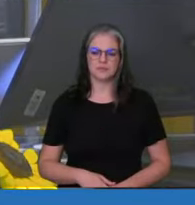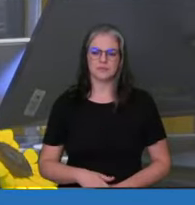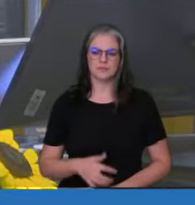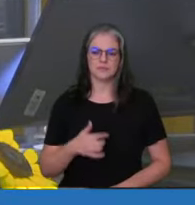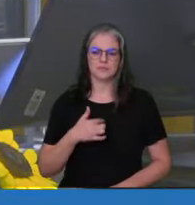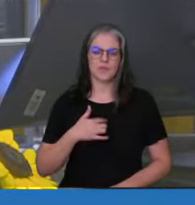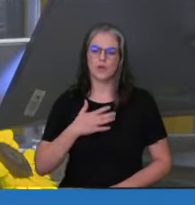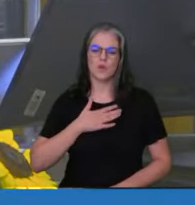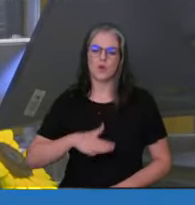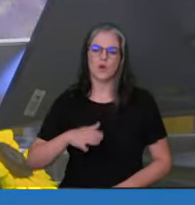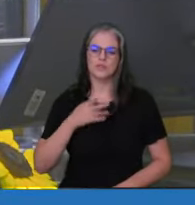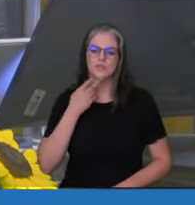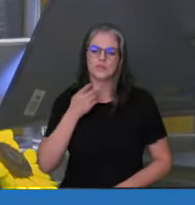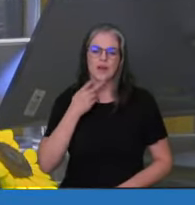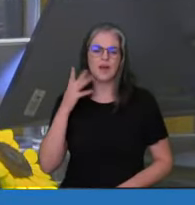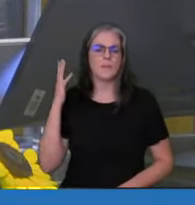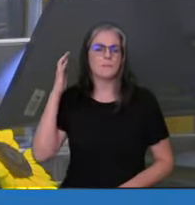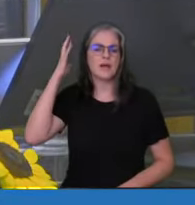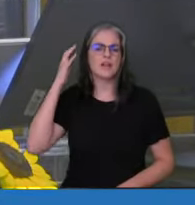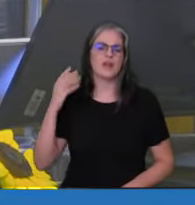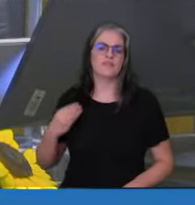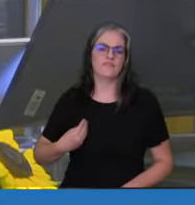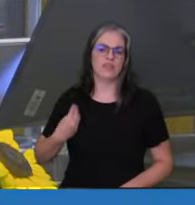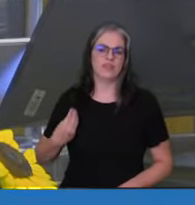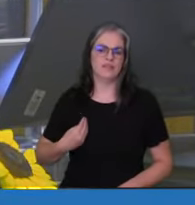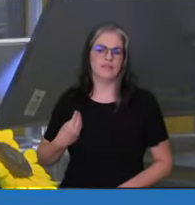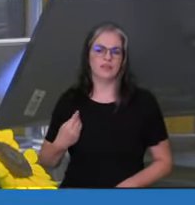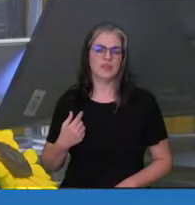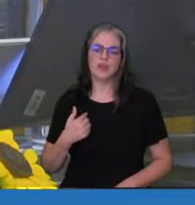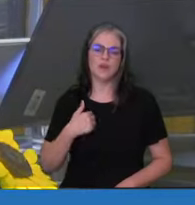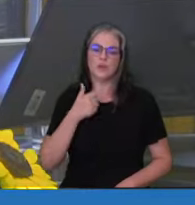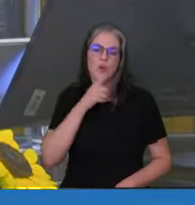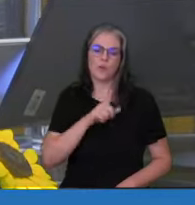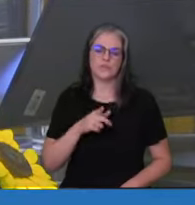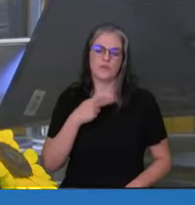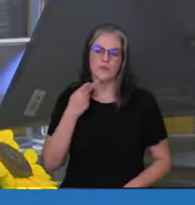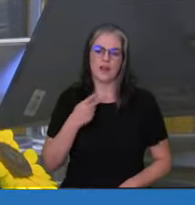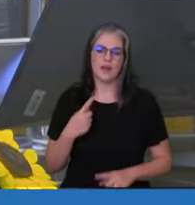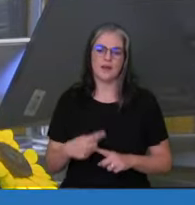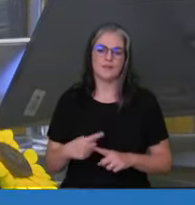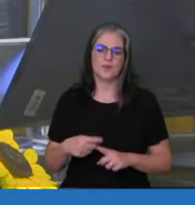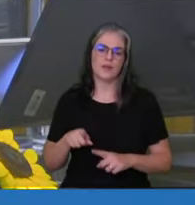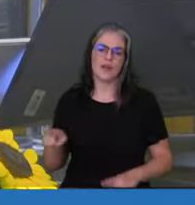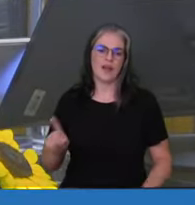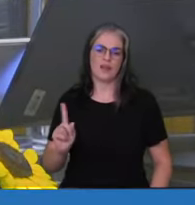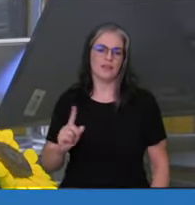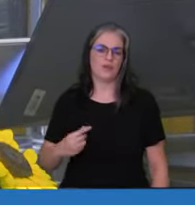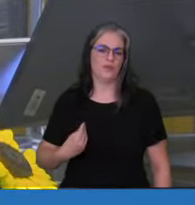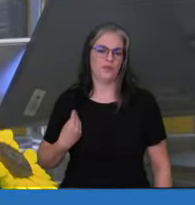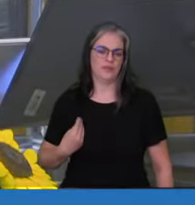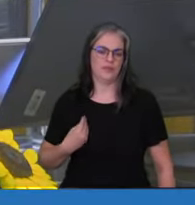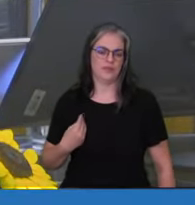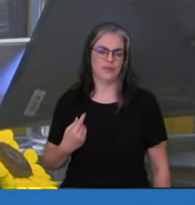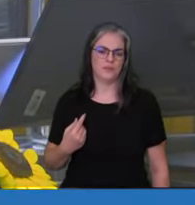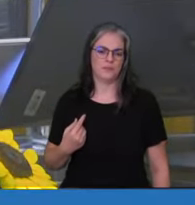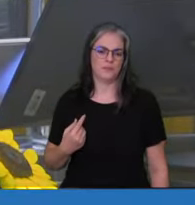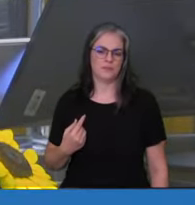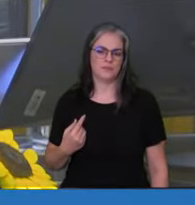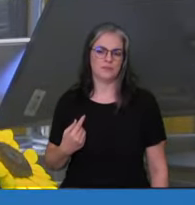E eu sempre repito isso. Eu não consigo dizer que Marielle vive, porque ela não vive. Ela foi roubada de